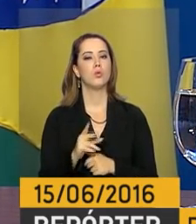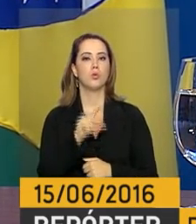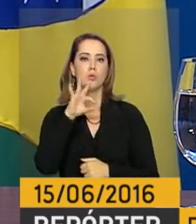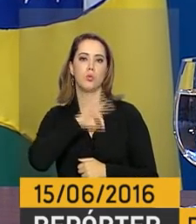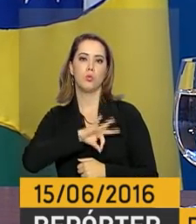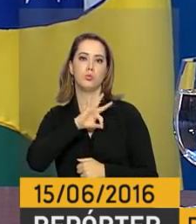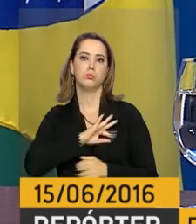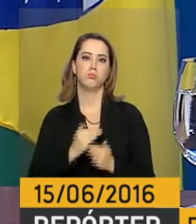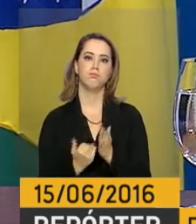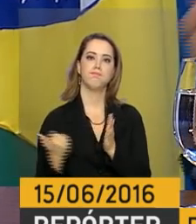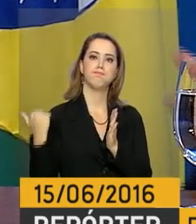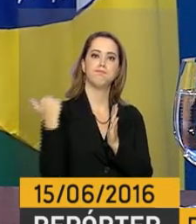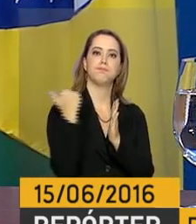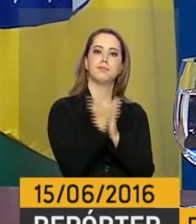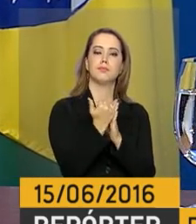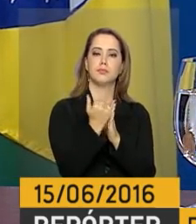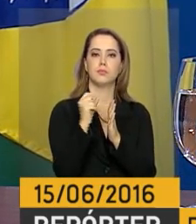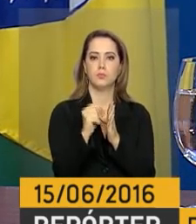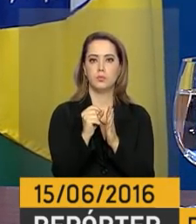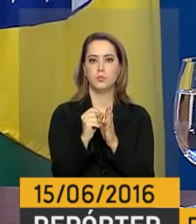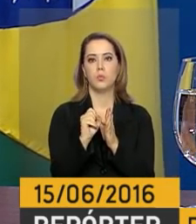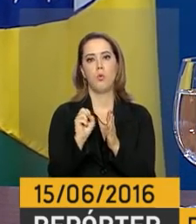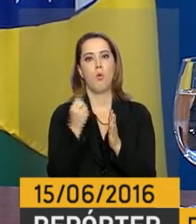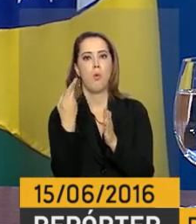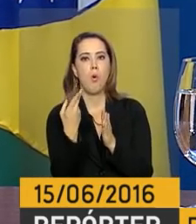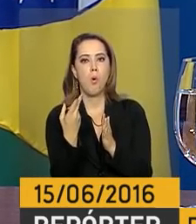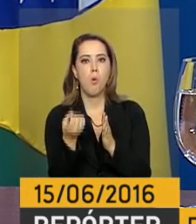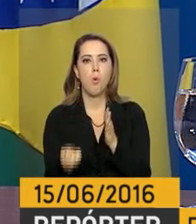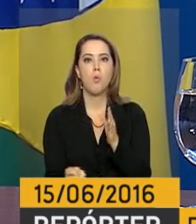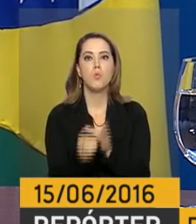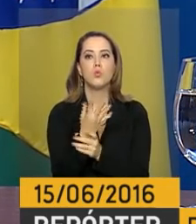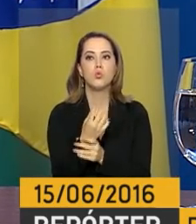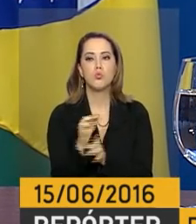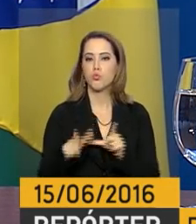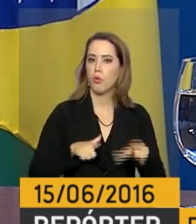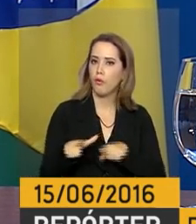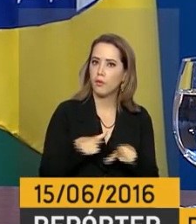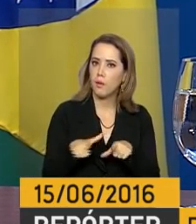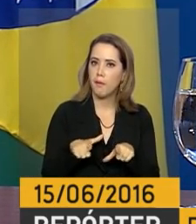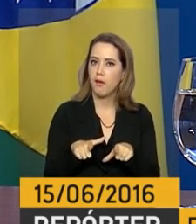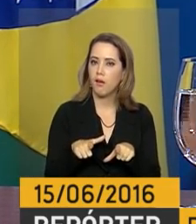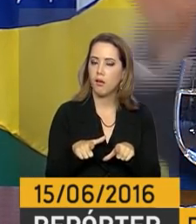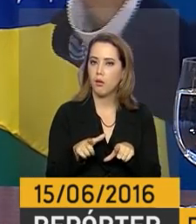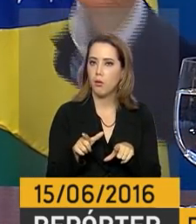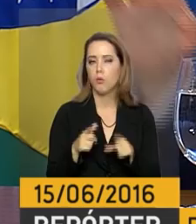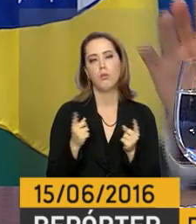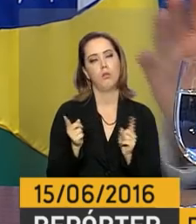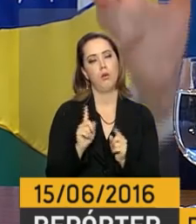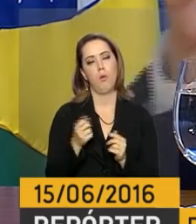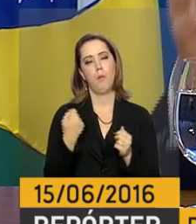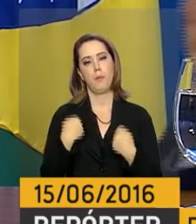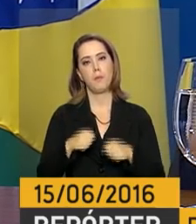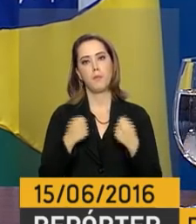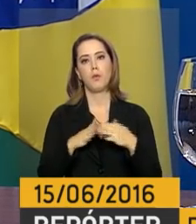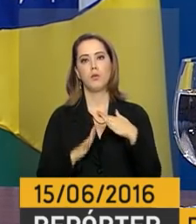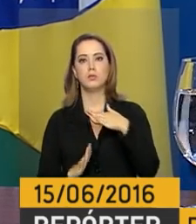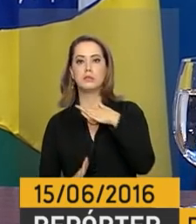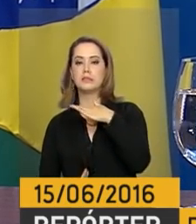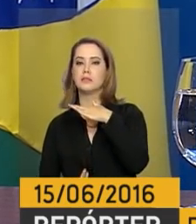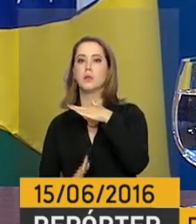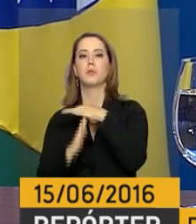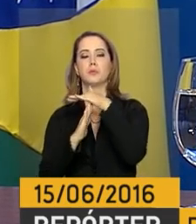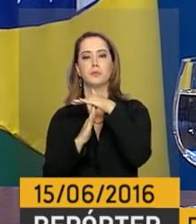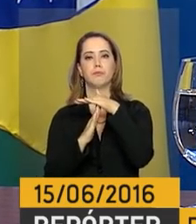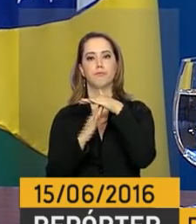determinação judicial, criação de novos cargos, empregos ou funções, alterar estrutura de carreira